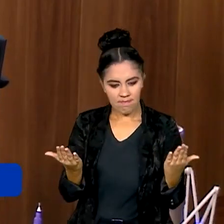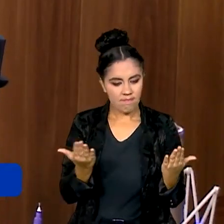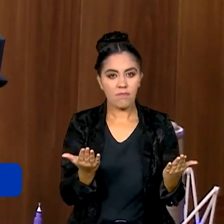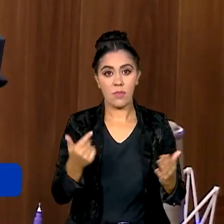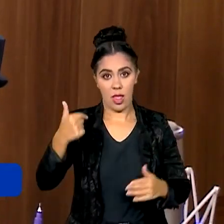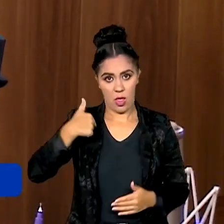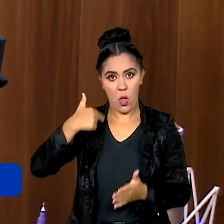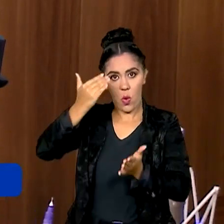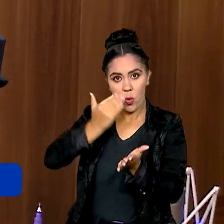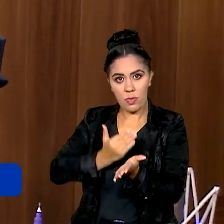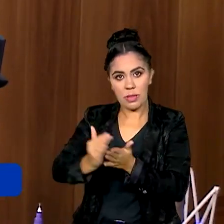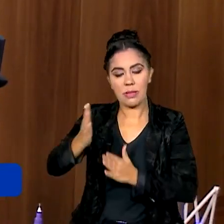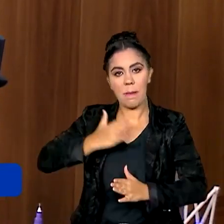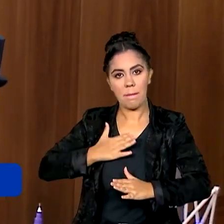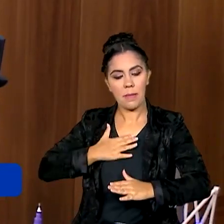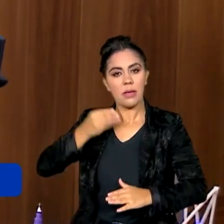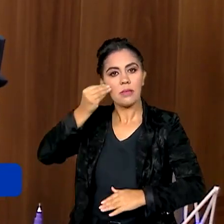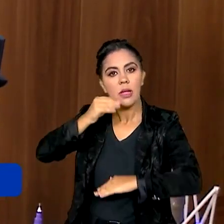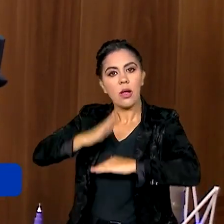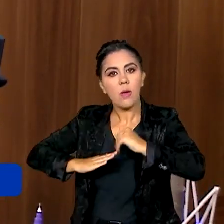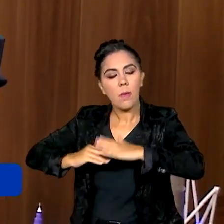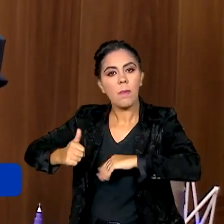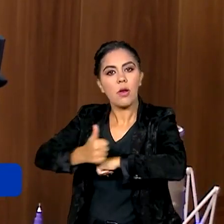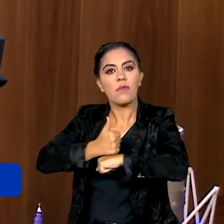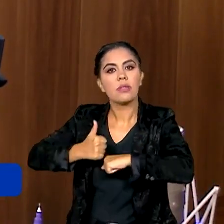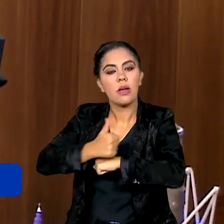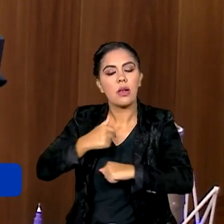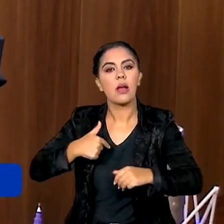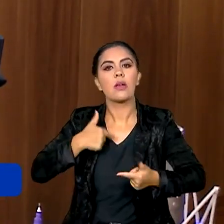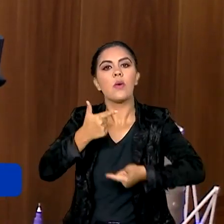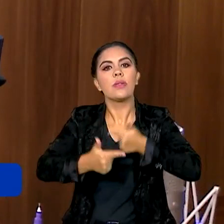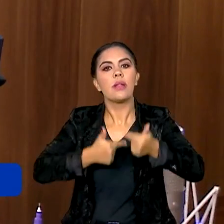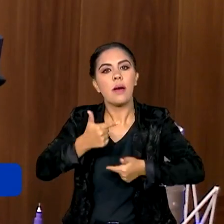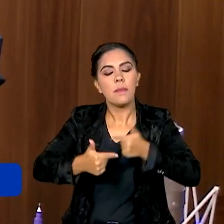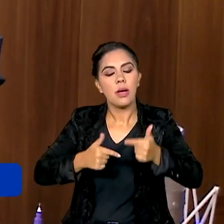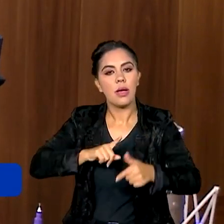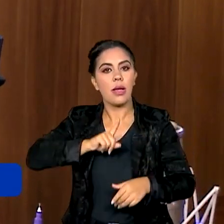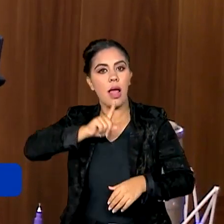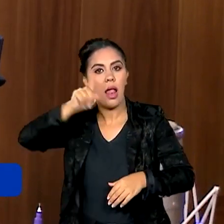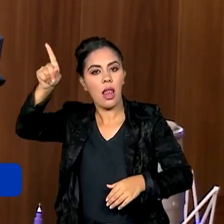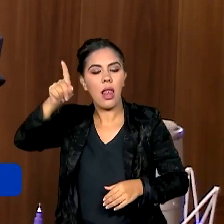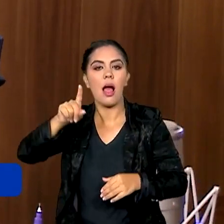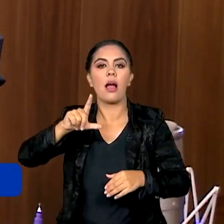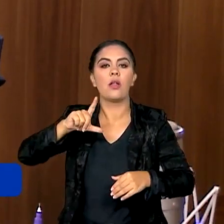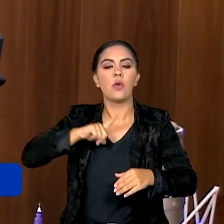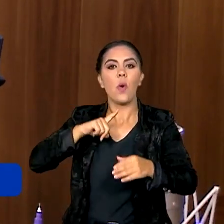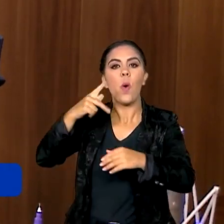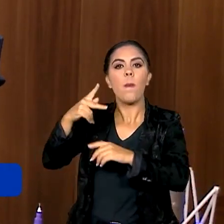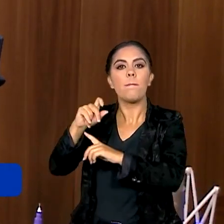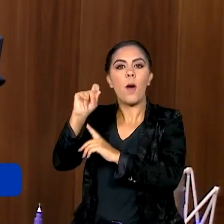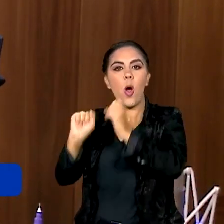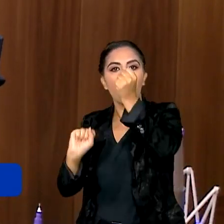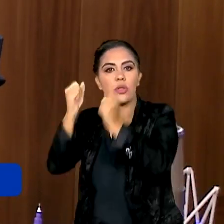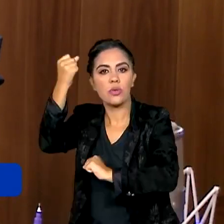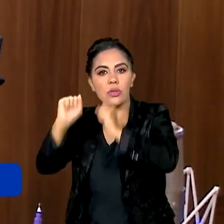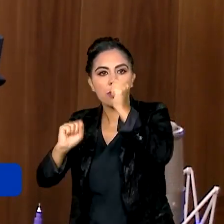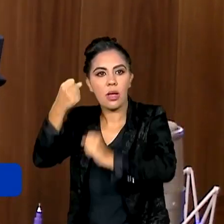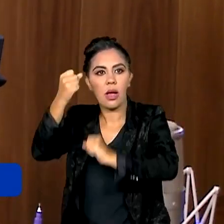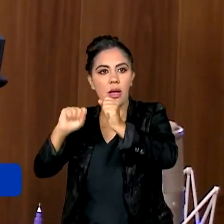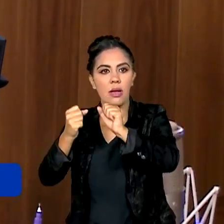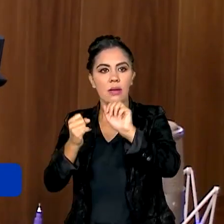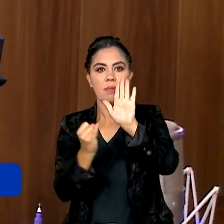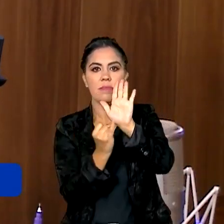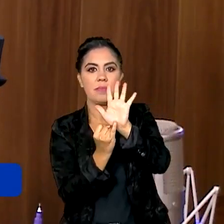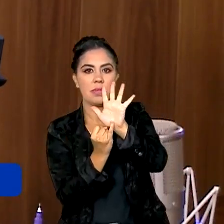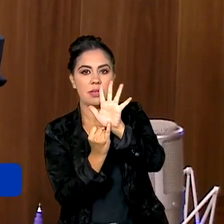carreira profissional trabalhando em projeto industrial, trabalhando lá no Polo Petroquímico de Camaçari. E eu iniciei